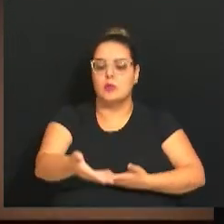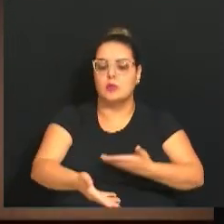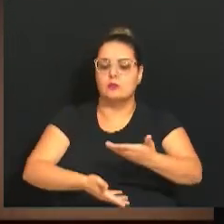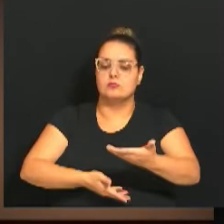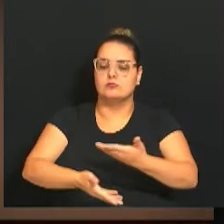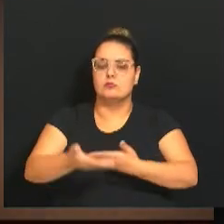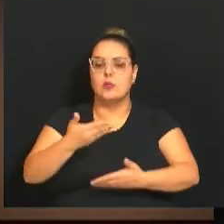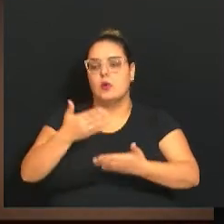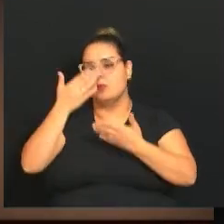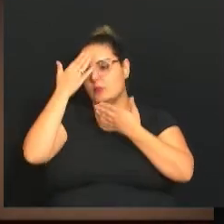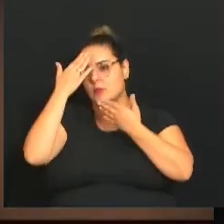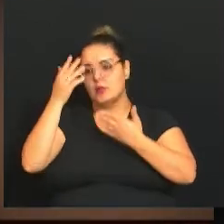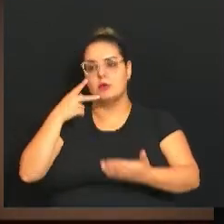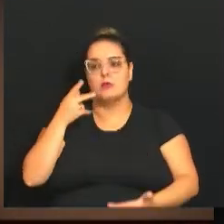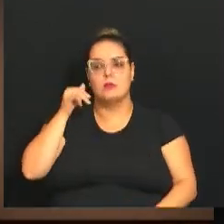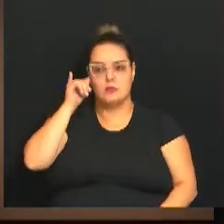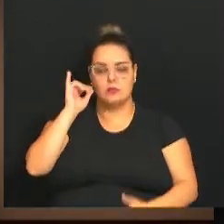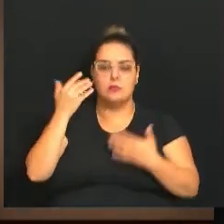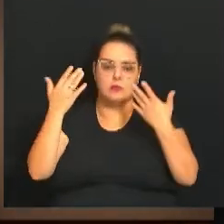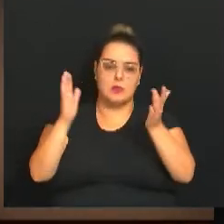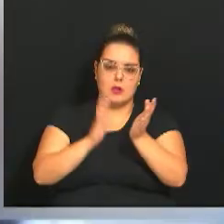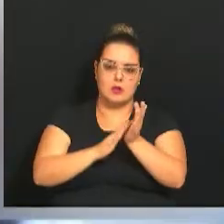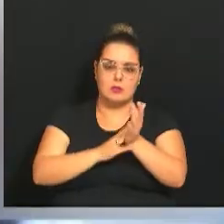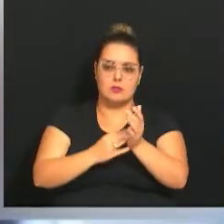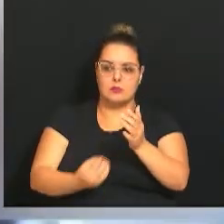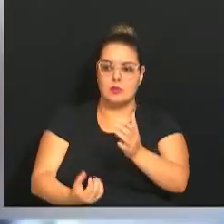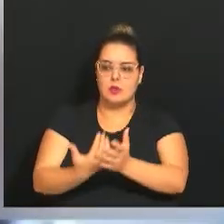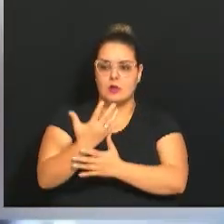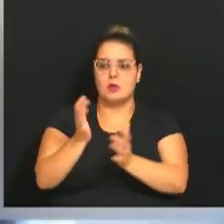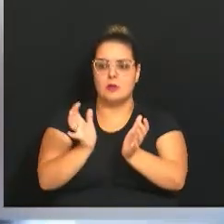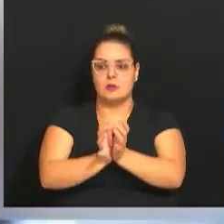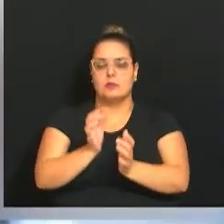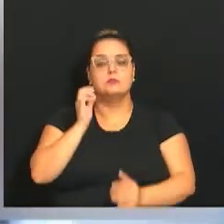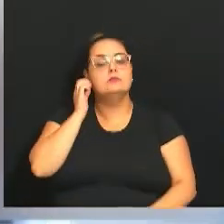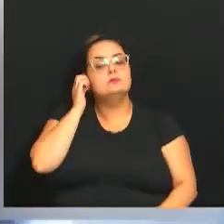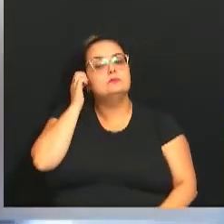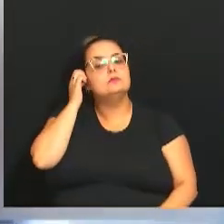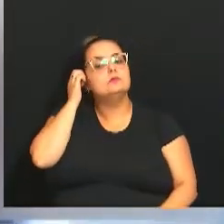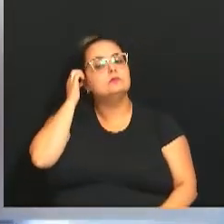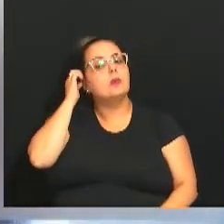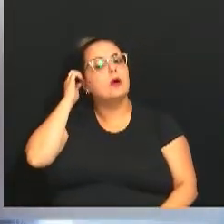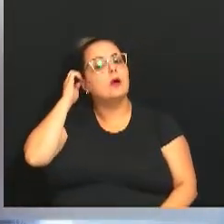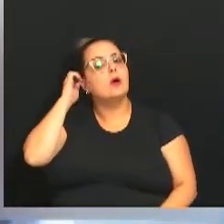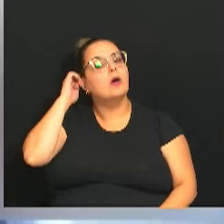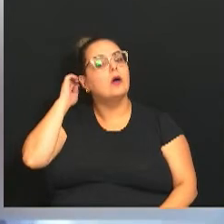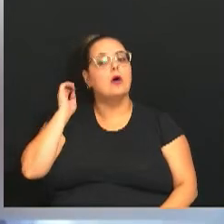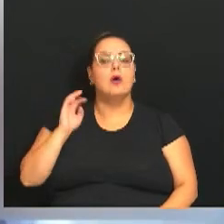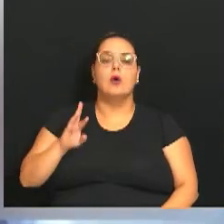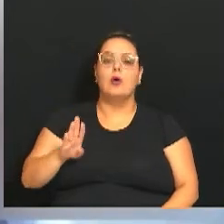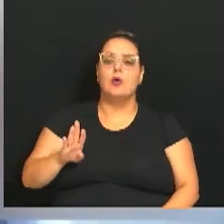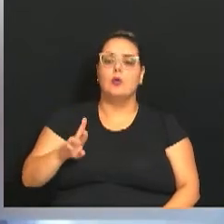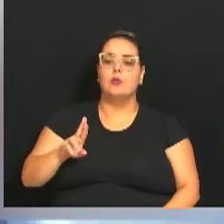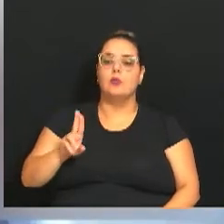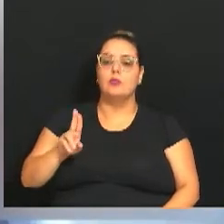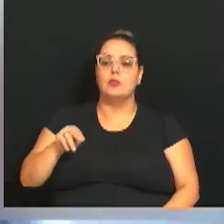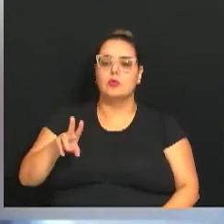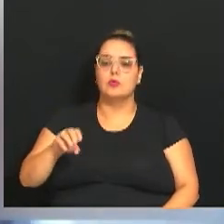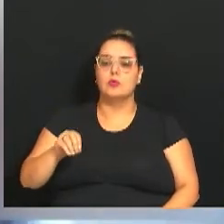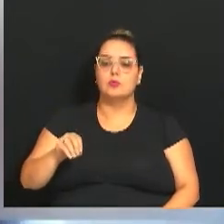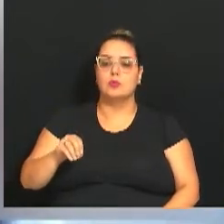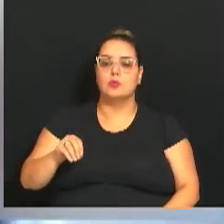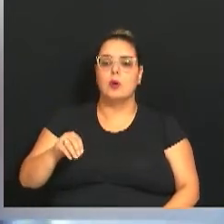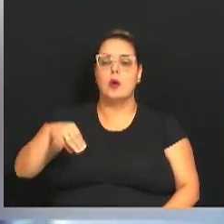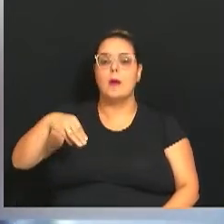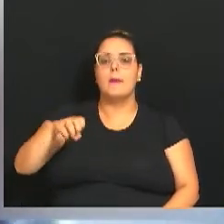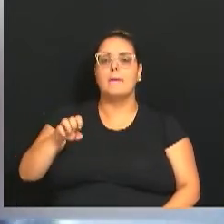Obrigado, vereador Paulo Búfalo, parabéns pela criação da comissão. Bruno Baini, meteorologista do CEPAGRE Unicamp, fez uma